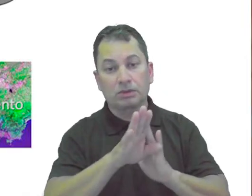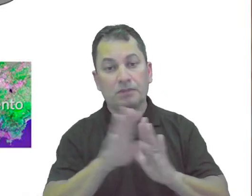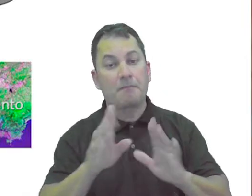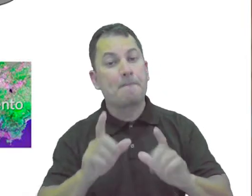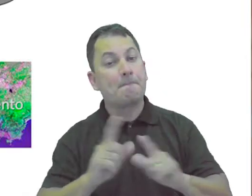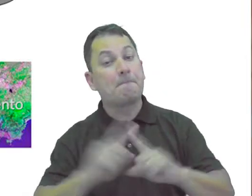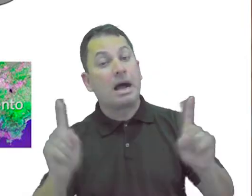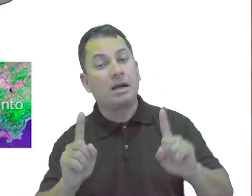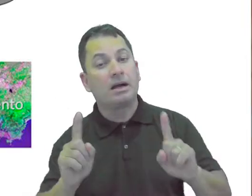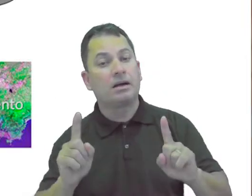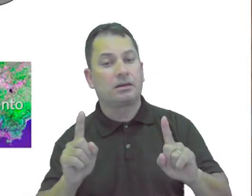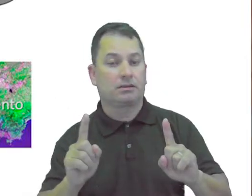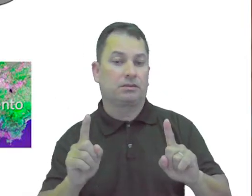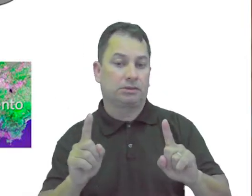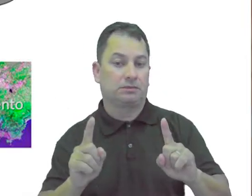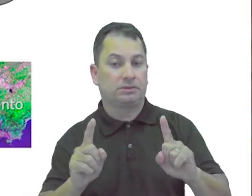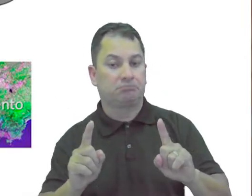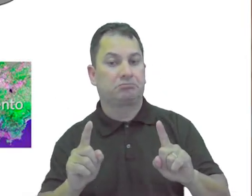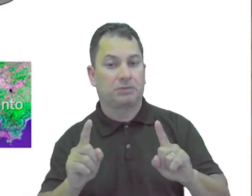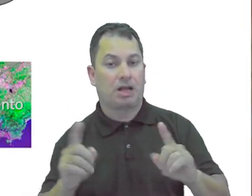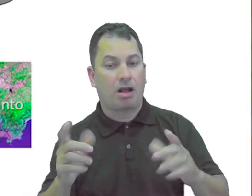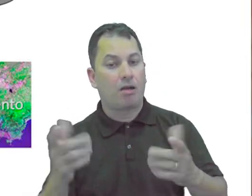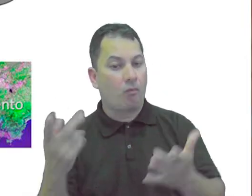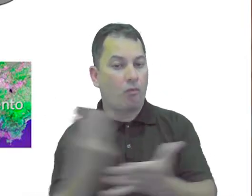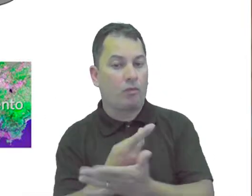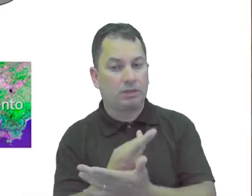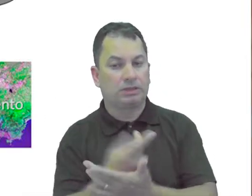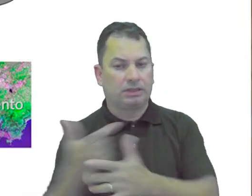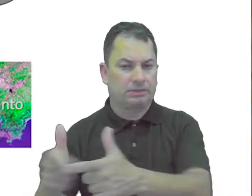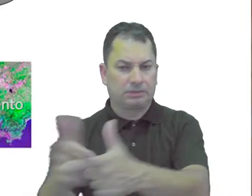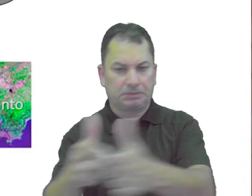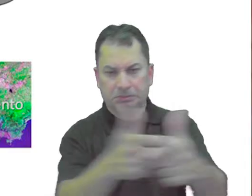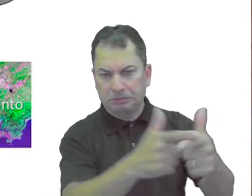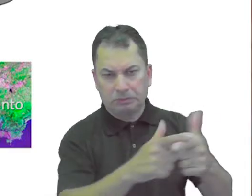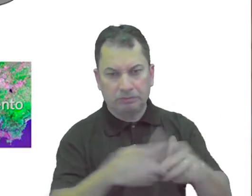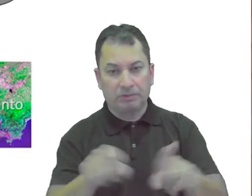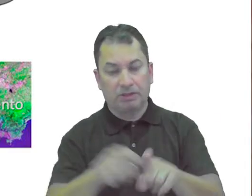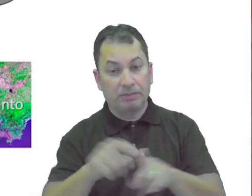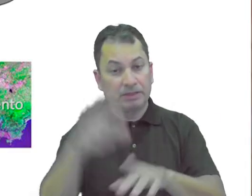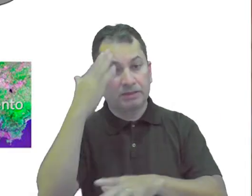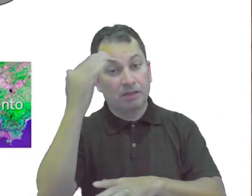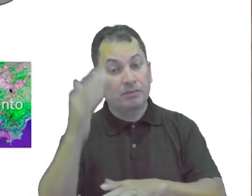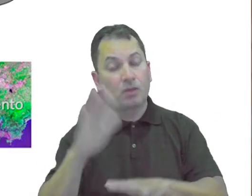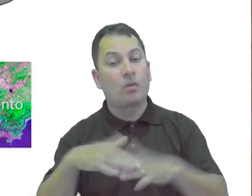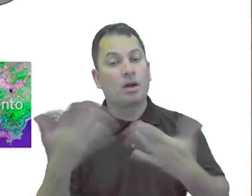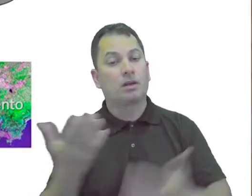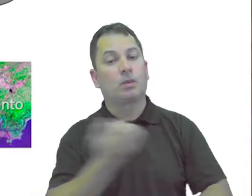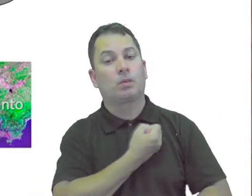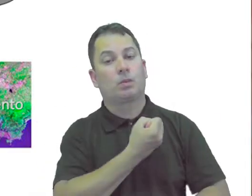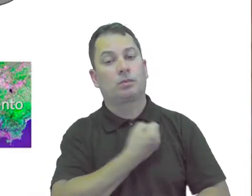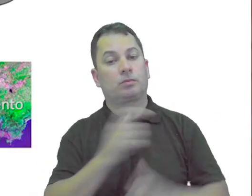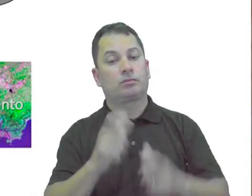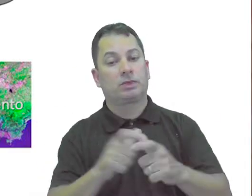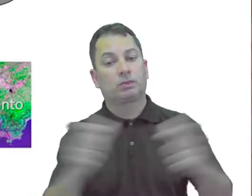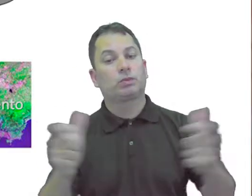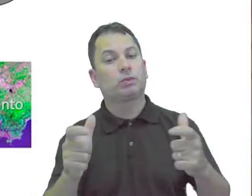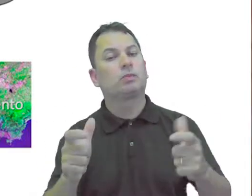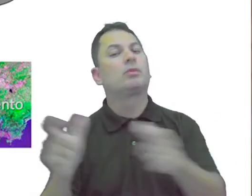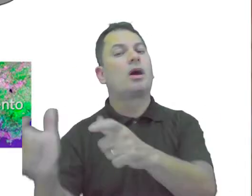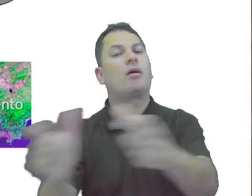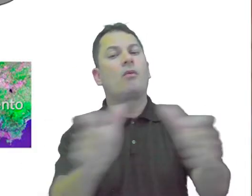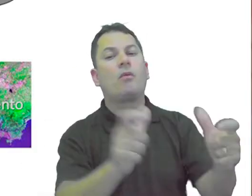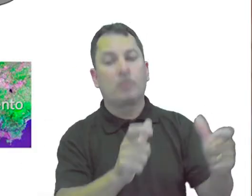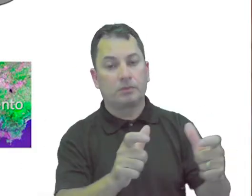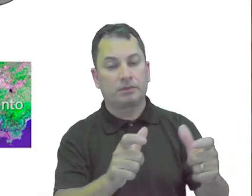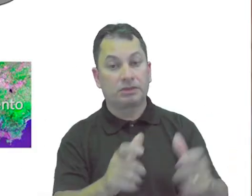concentração de determinada gráfica. A gente precisa também lançar mão da técnica de gerenciamento de banco de dados para a gente